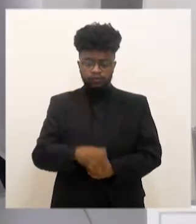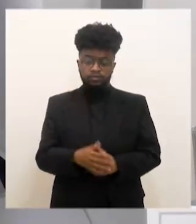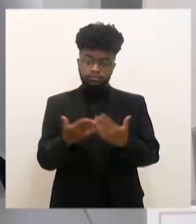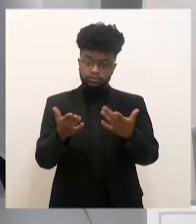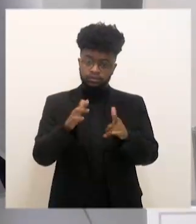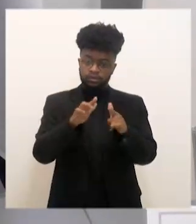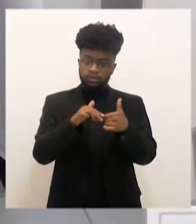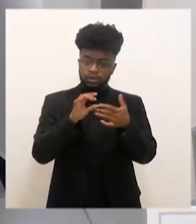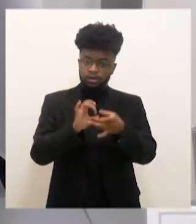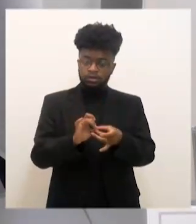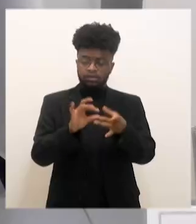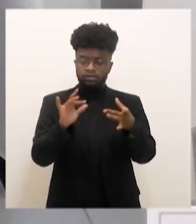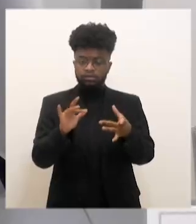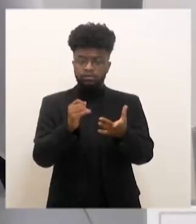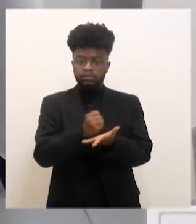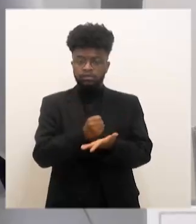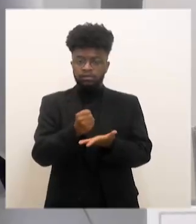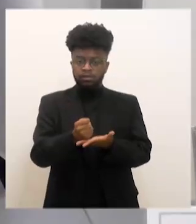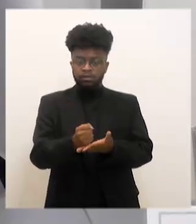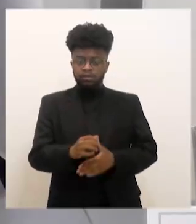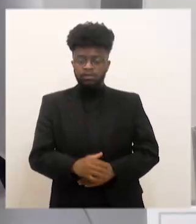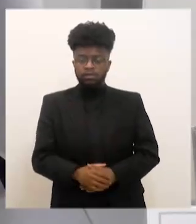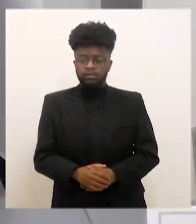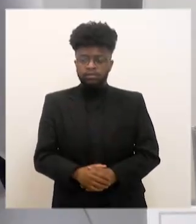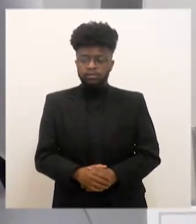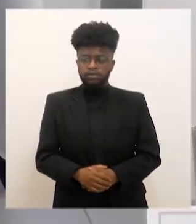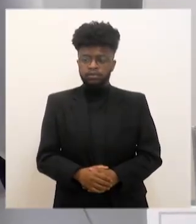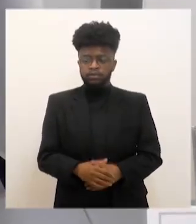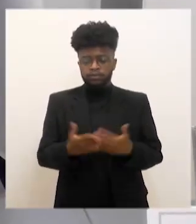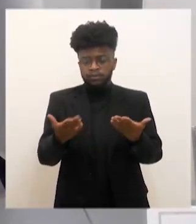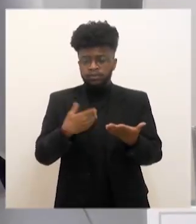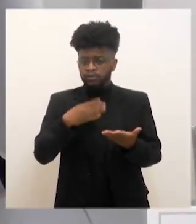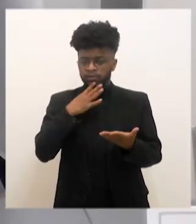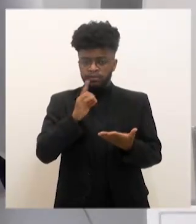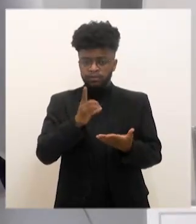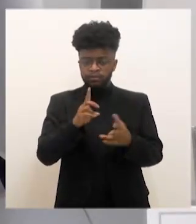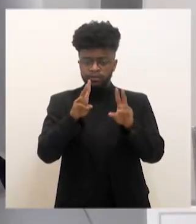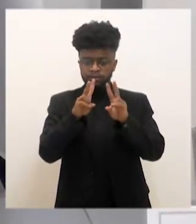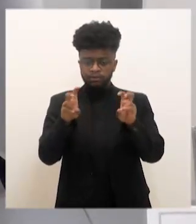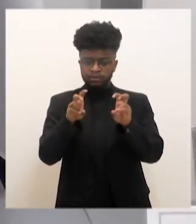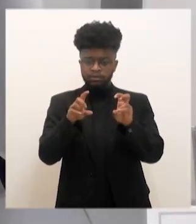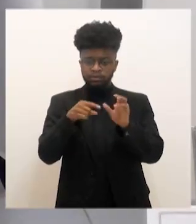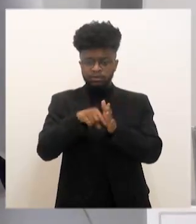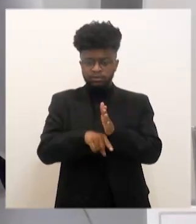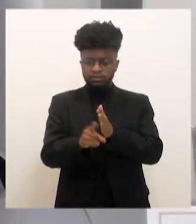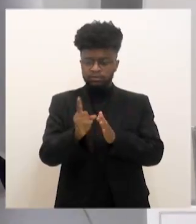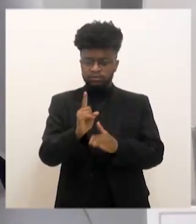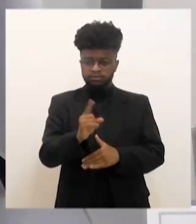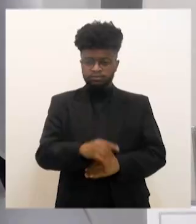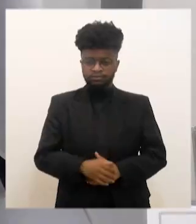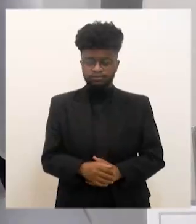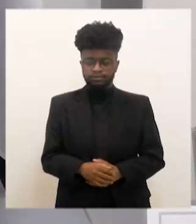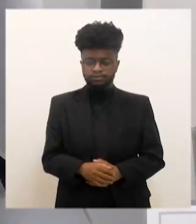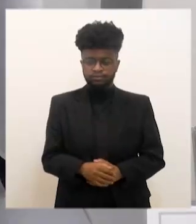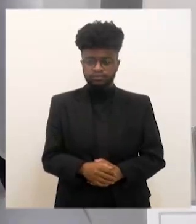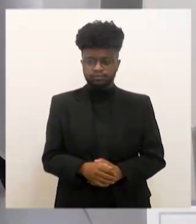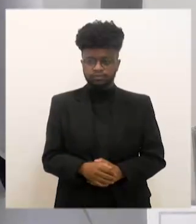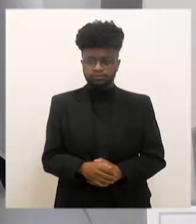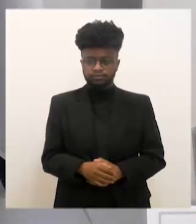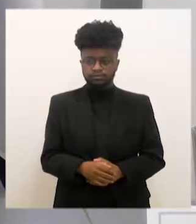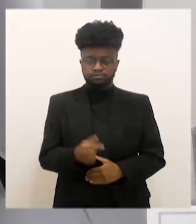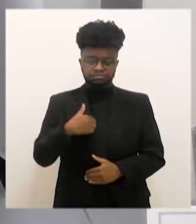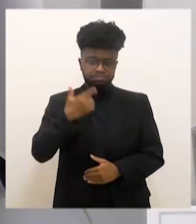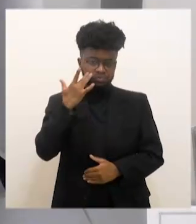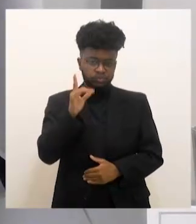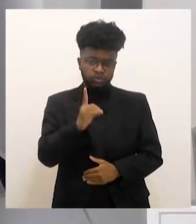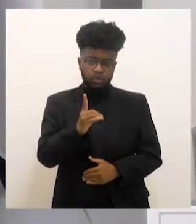isso, está autorizado a celebração de convênio. Mas eu também não sou conhecedor profundo da matéria, do dia a dia, de como